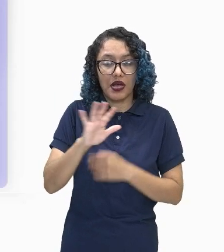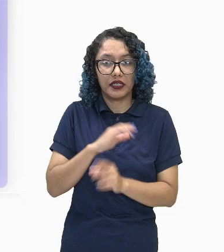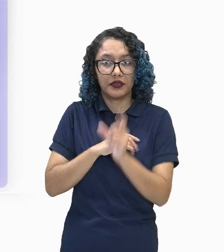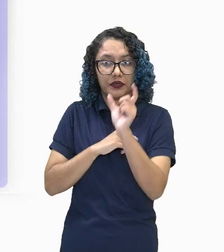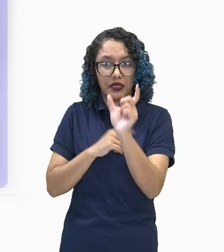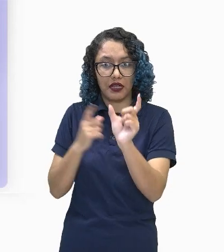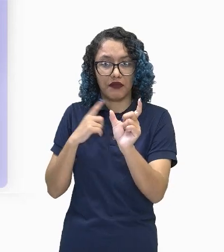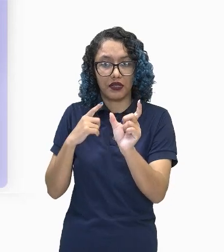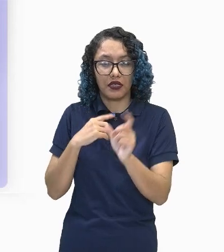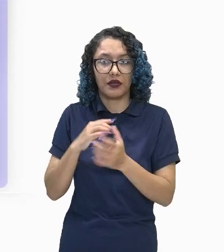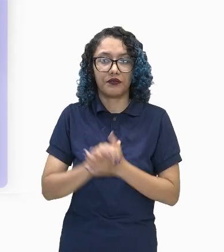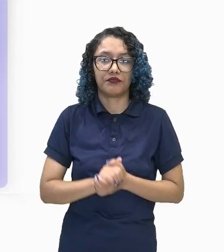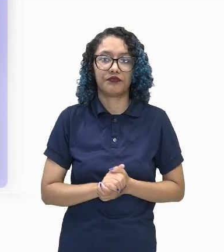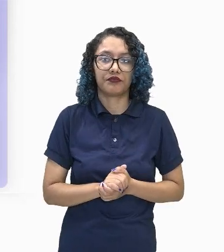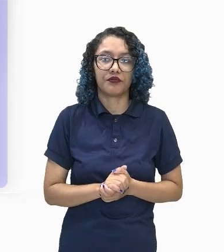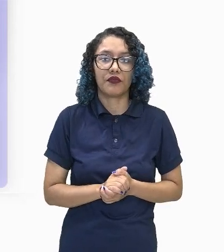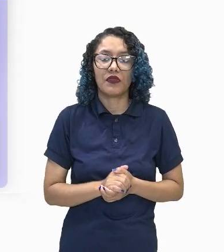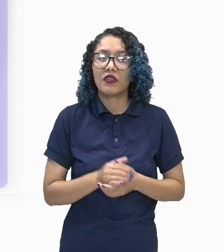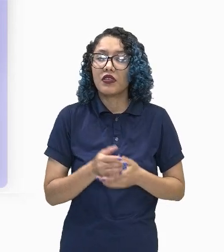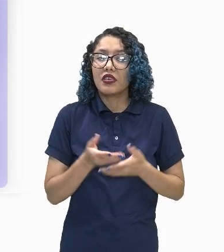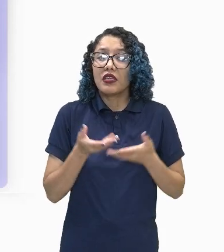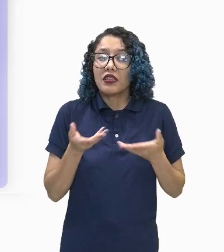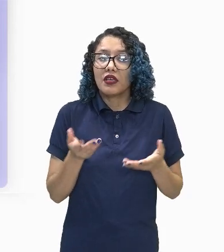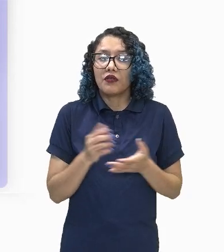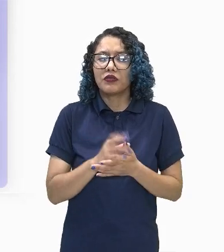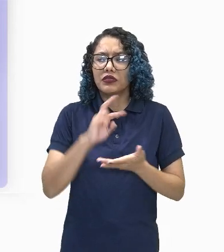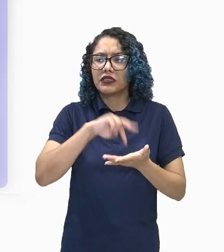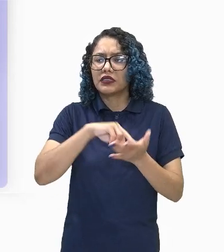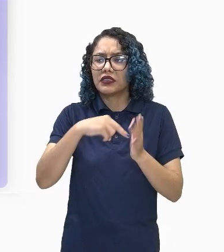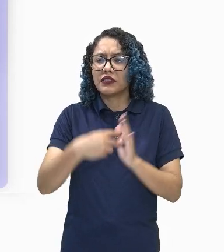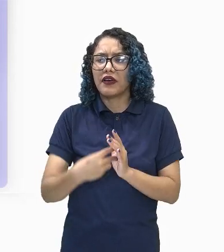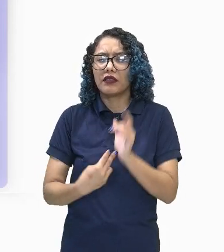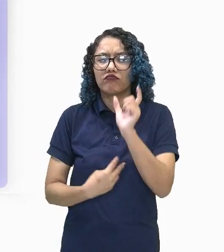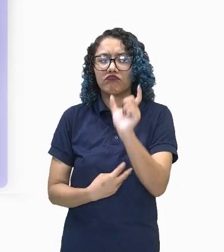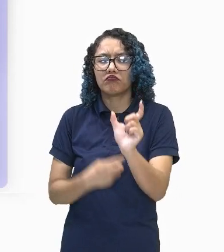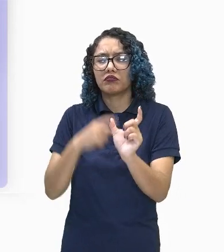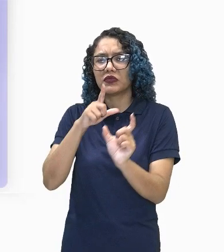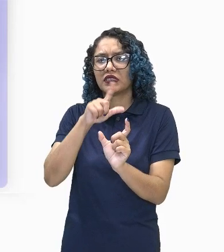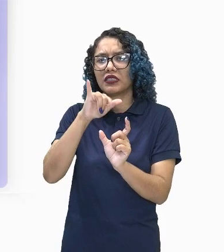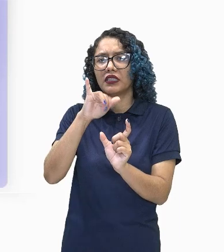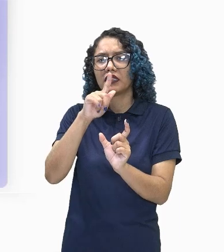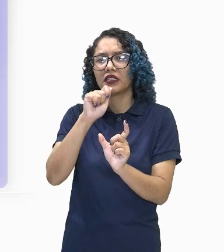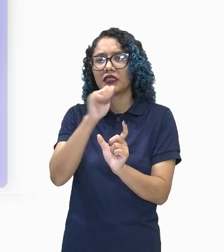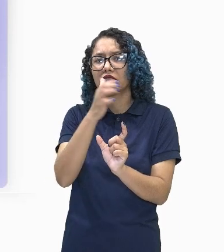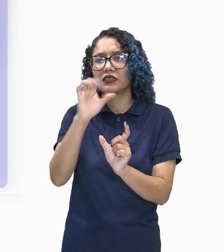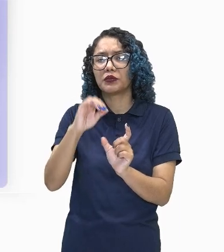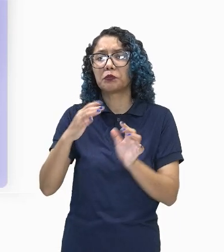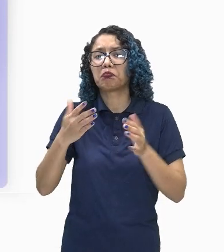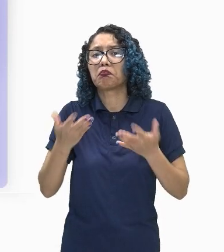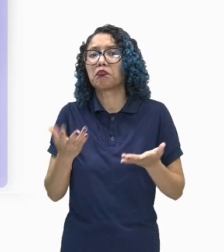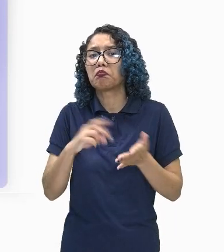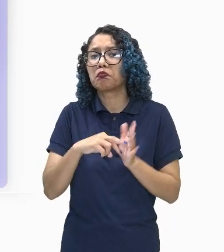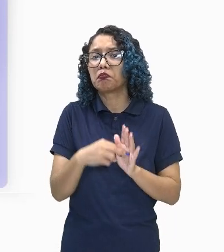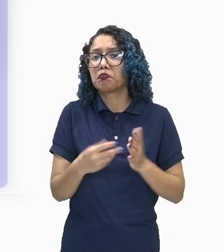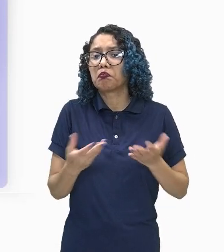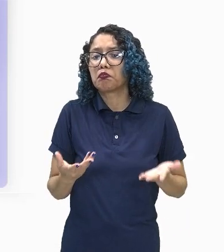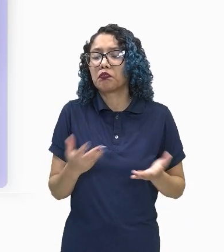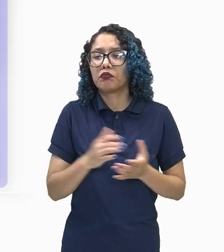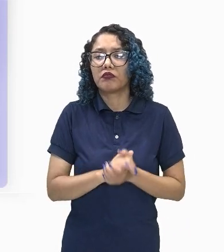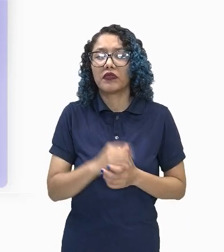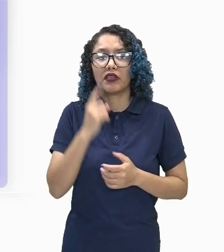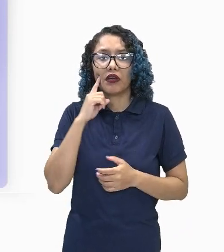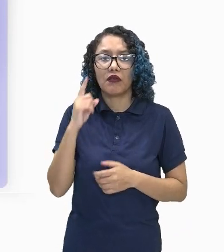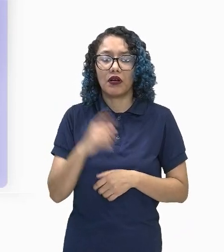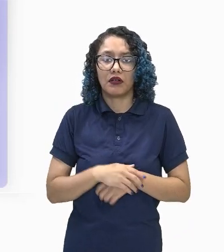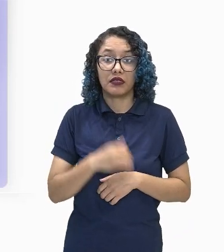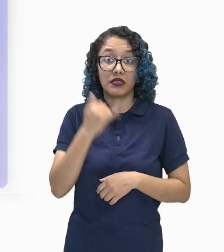E agora, o que significa ligação? Então, no cartaz diz: